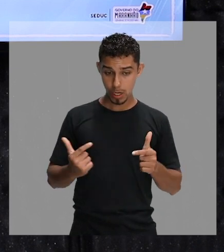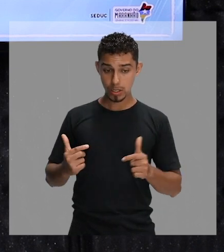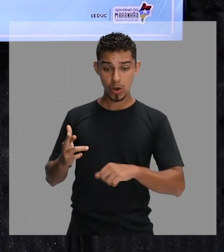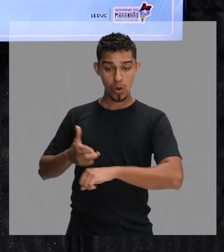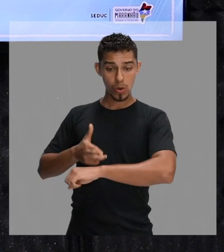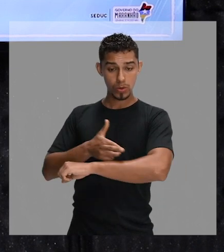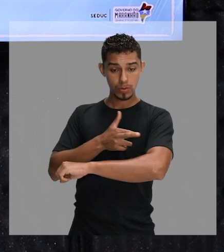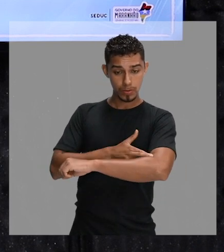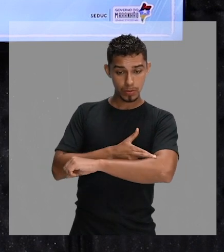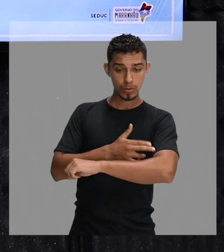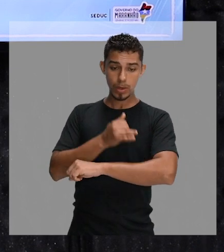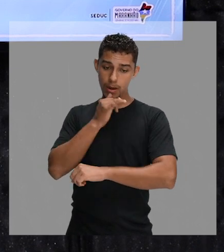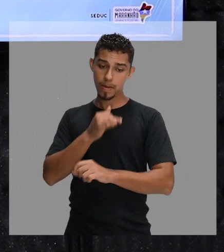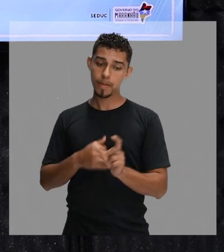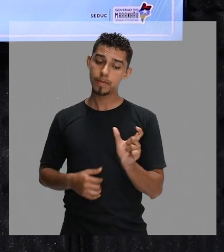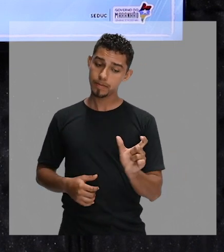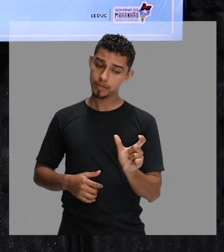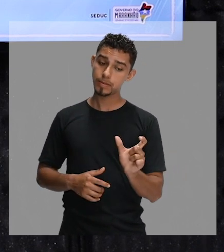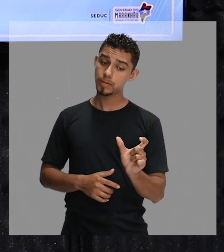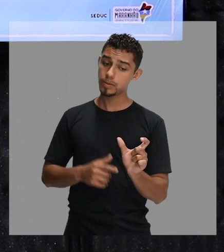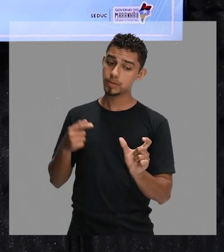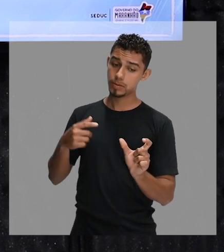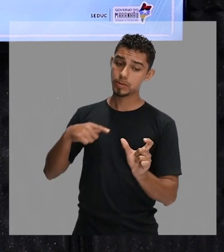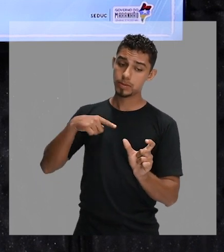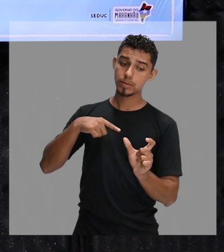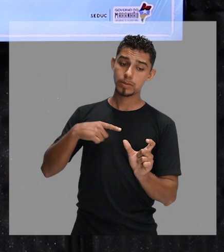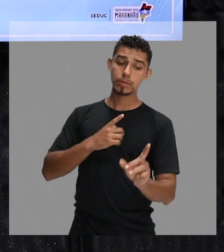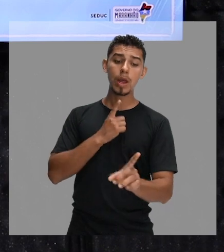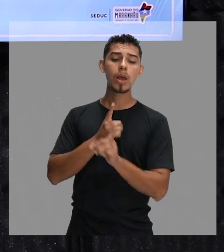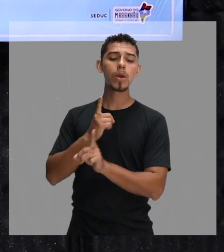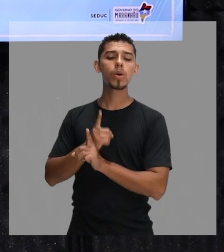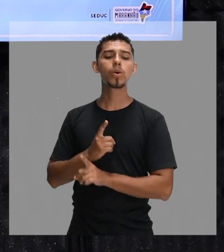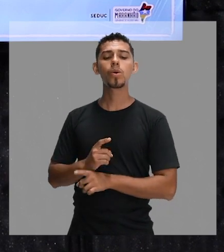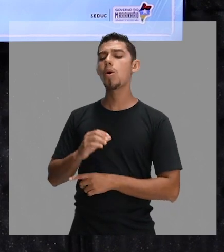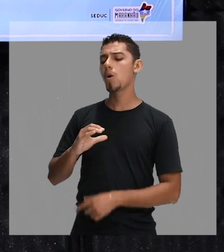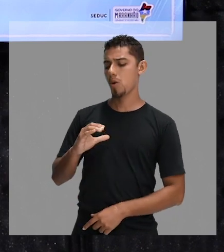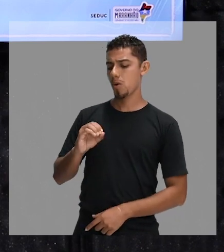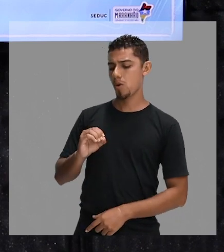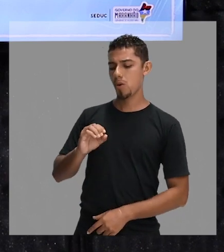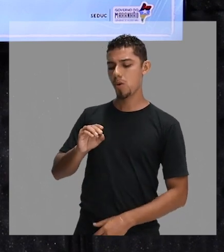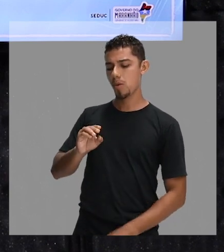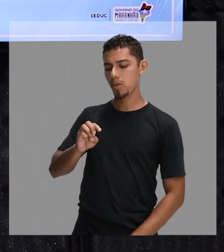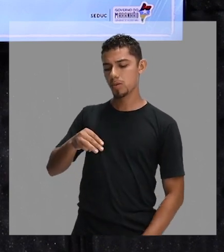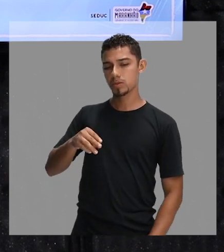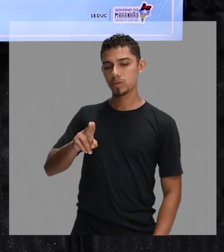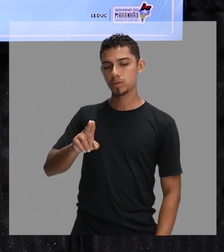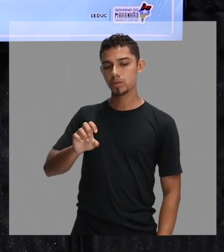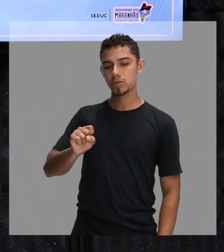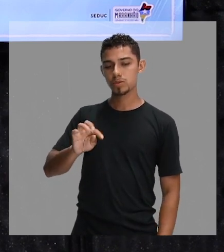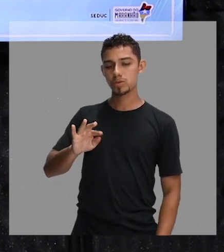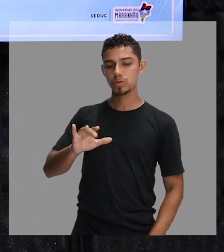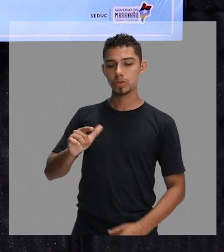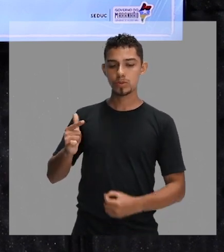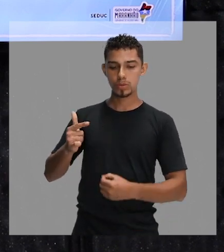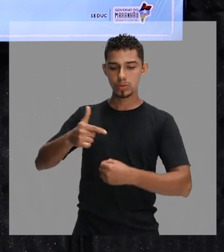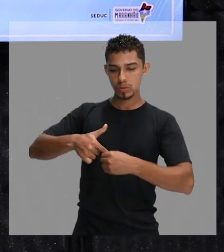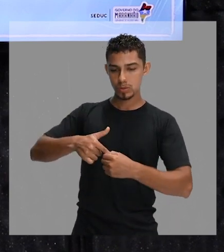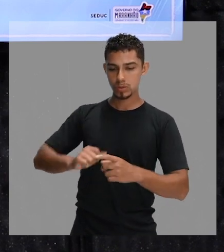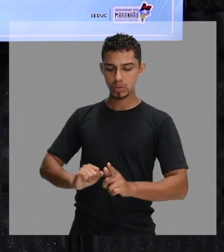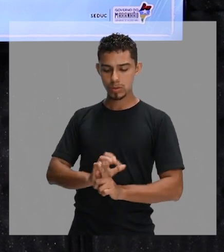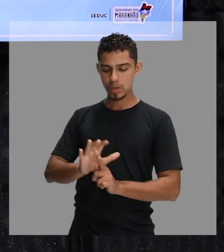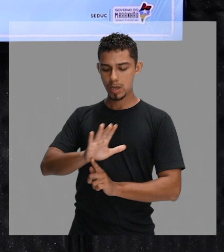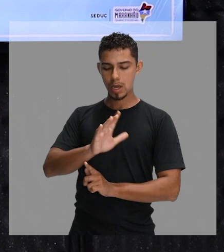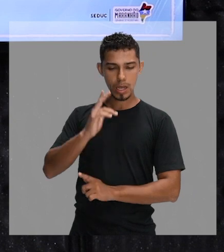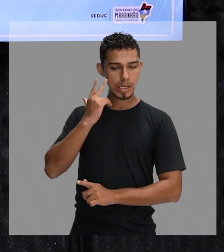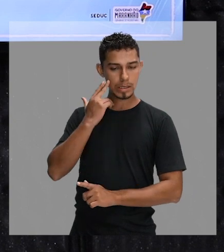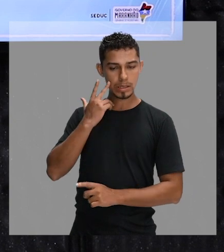sedimentares. Nas bacias sedimentares são encontrados combustíveis fósseis, como petróleo, gás